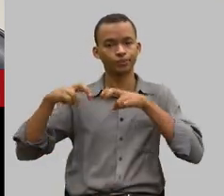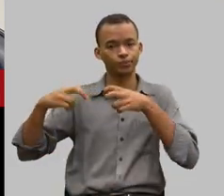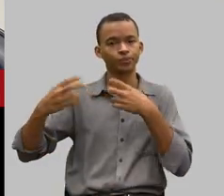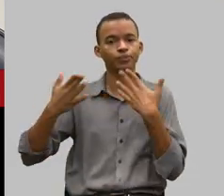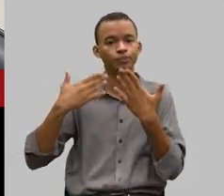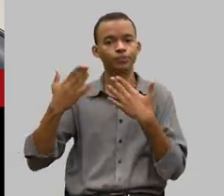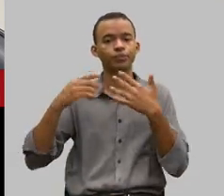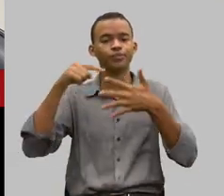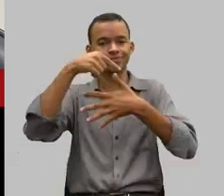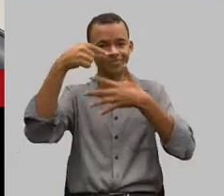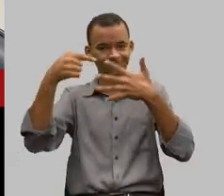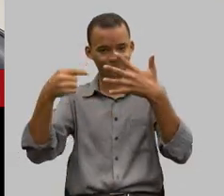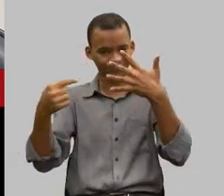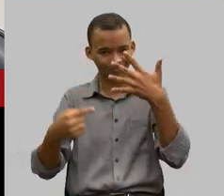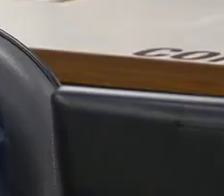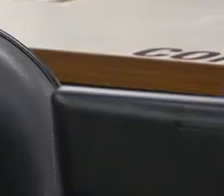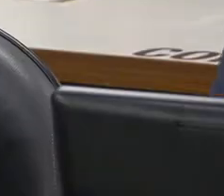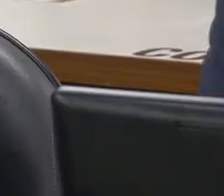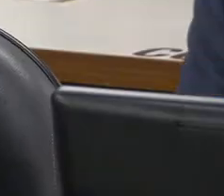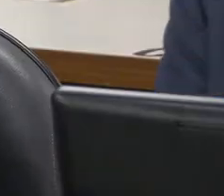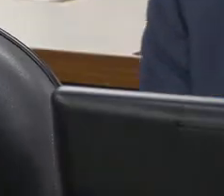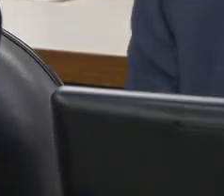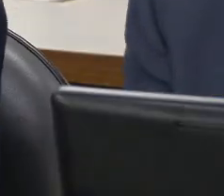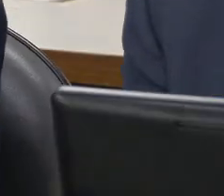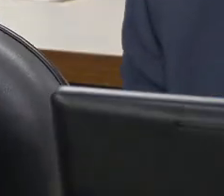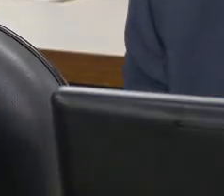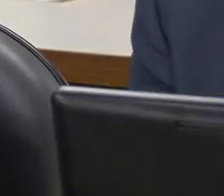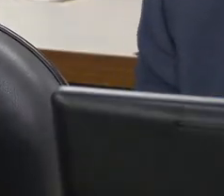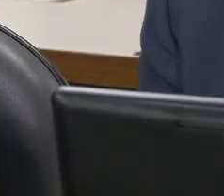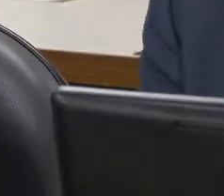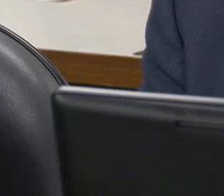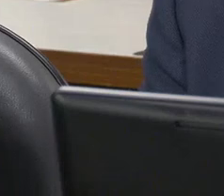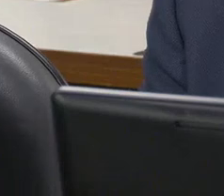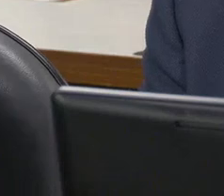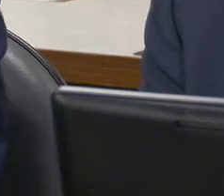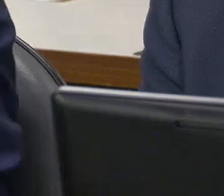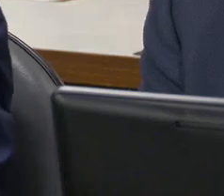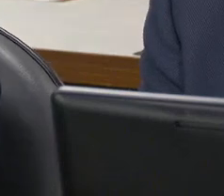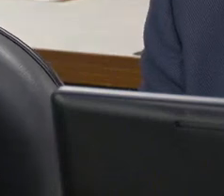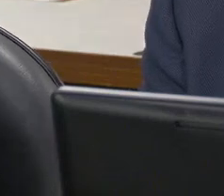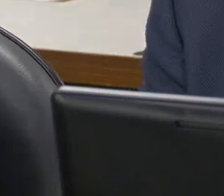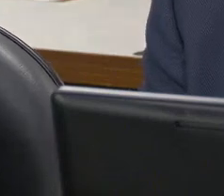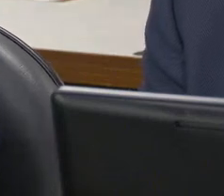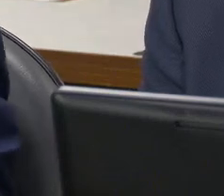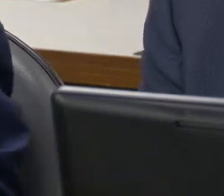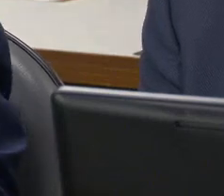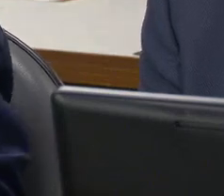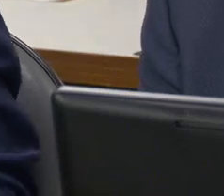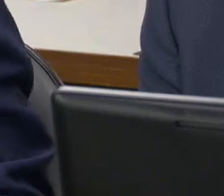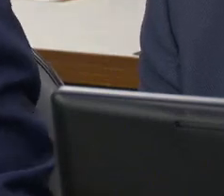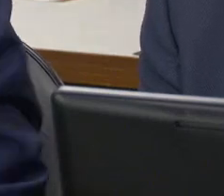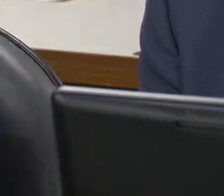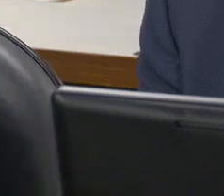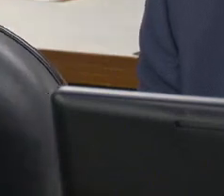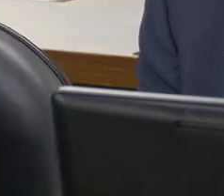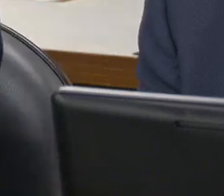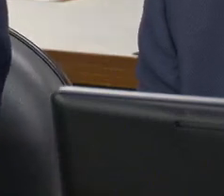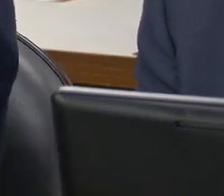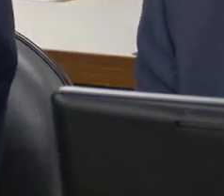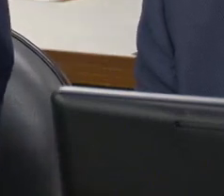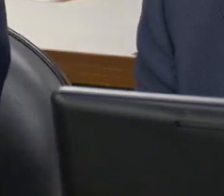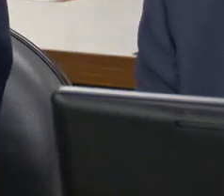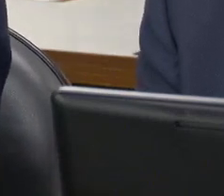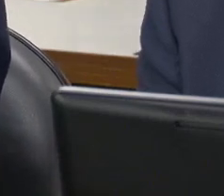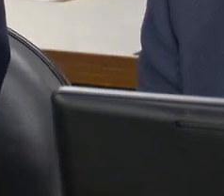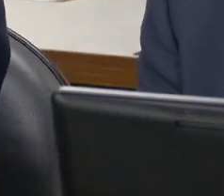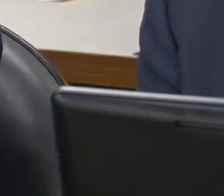pelos pelos líderes do movimento grev avançamos em algumas pautas obviamente não conseguimos avançar em todas já